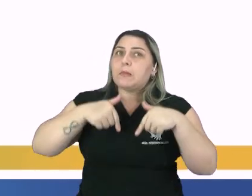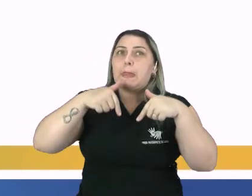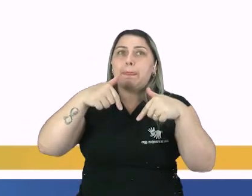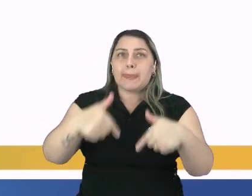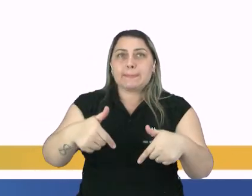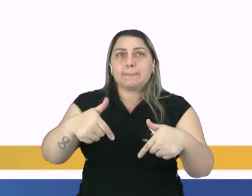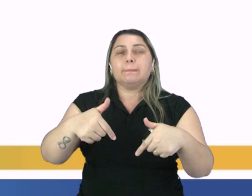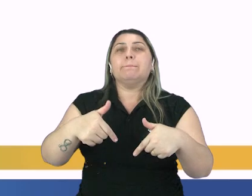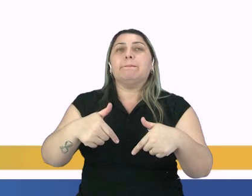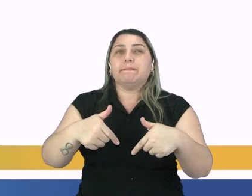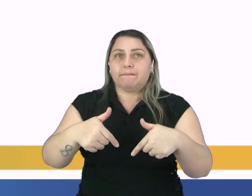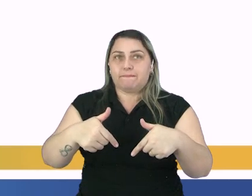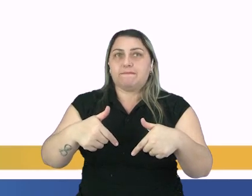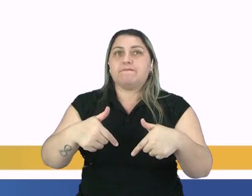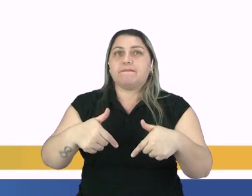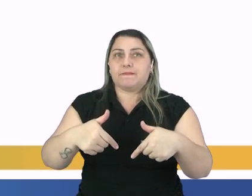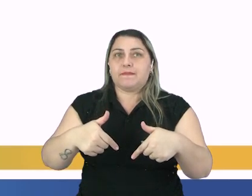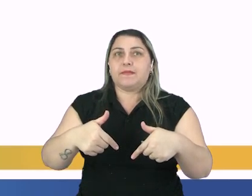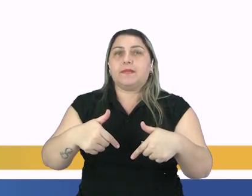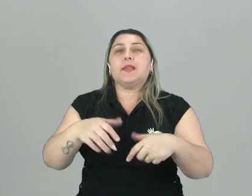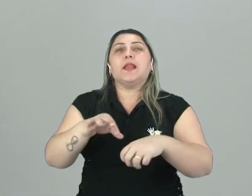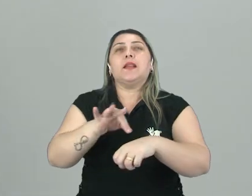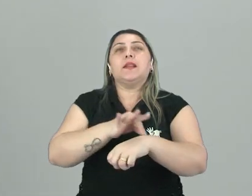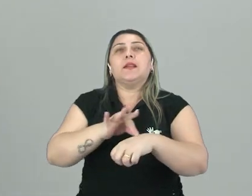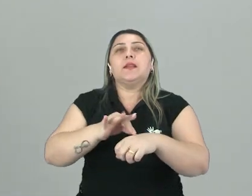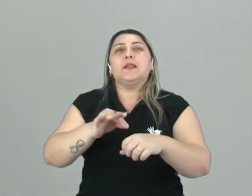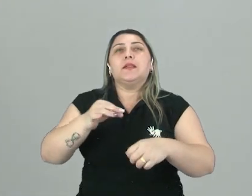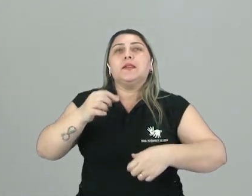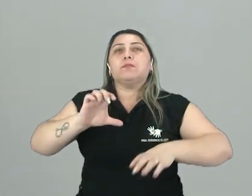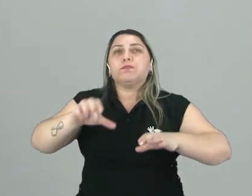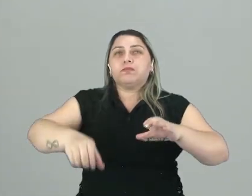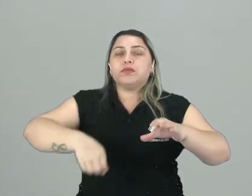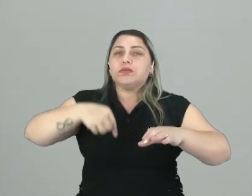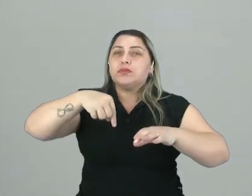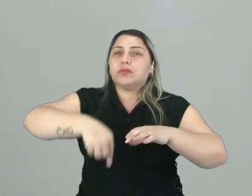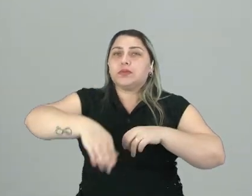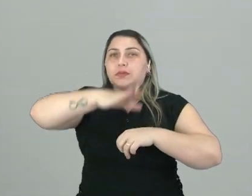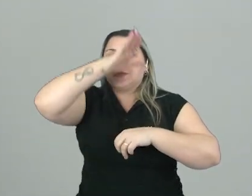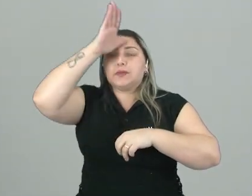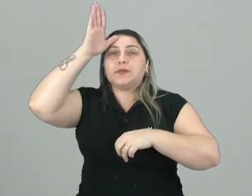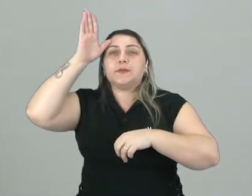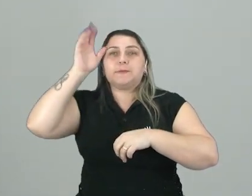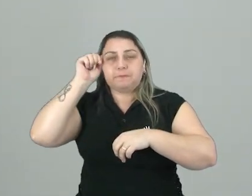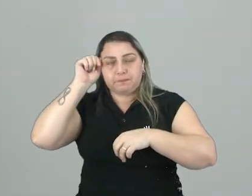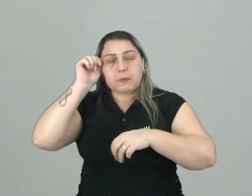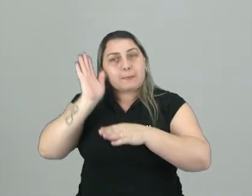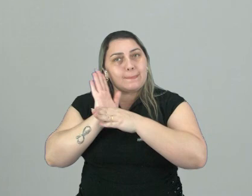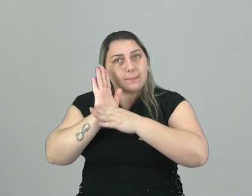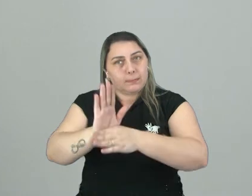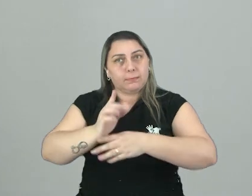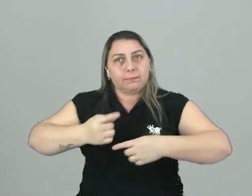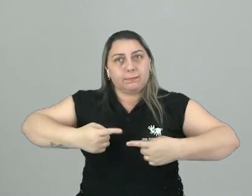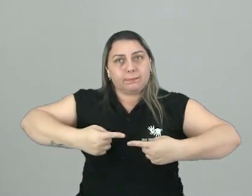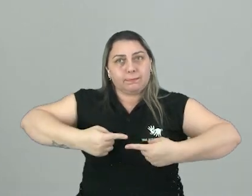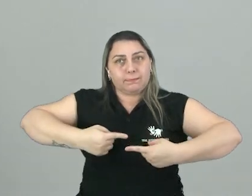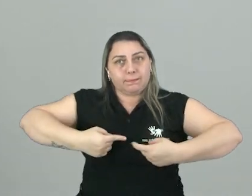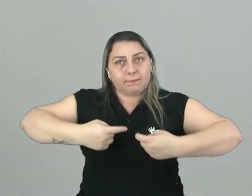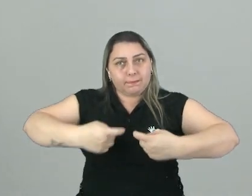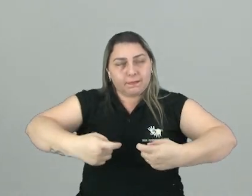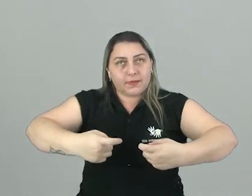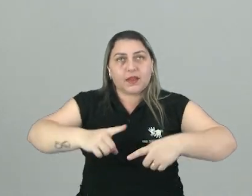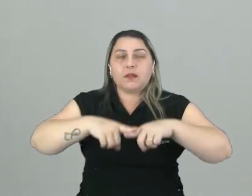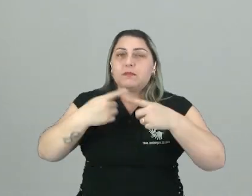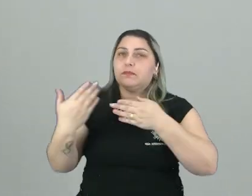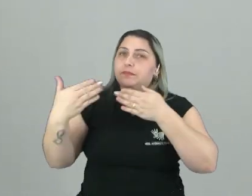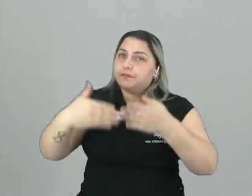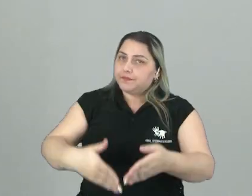da borracha porque eles lutaram a Batalha da Borracha aqui na Amazônia. Eles estavam em guerra, estavam ajudando na guerra, eram soldados de guerra,